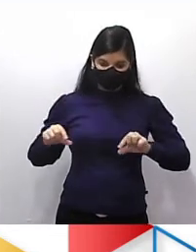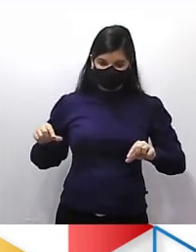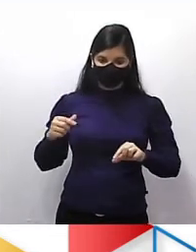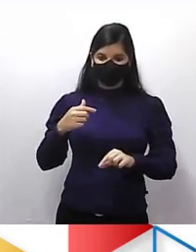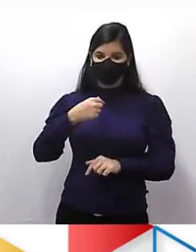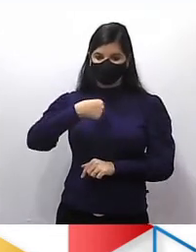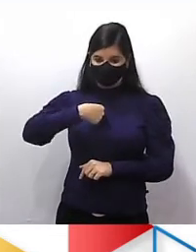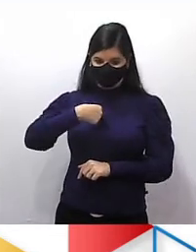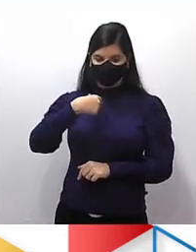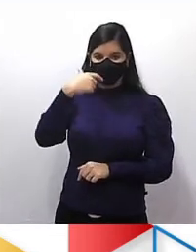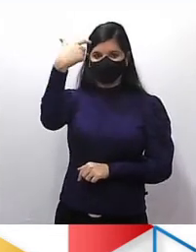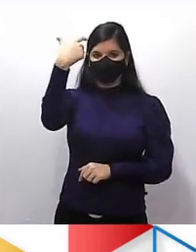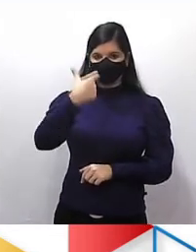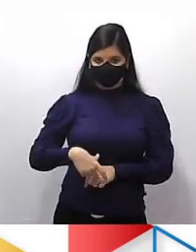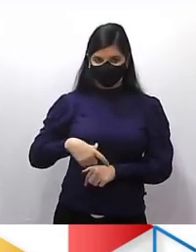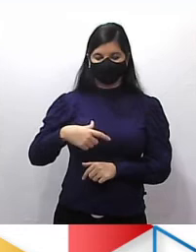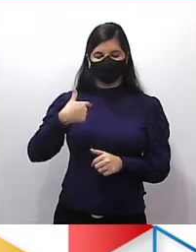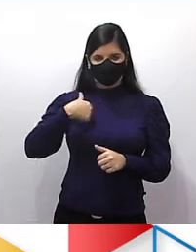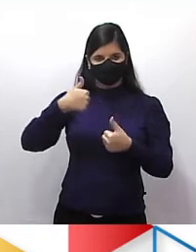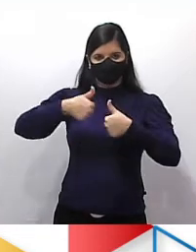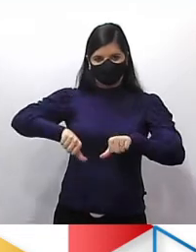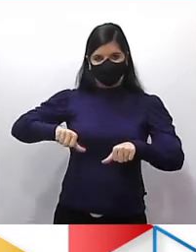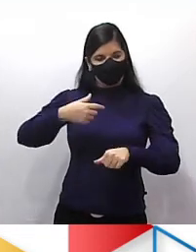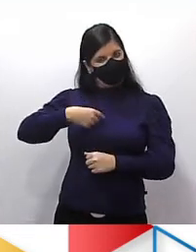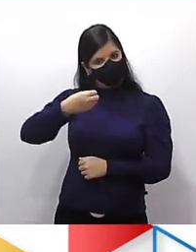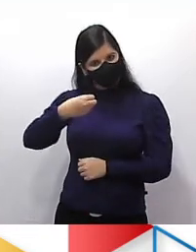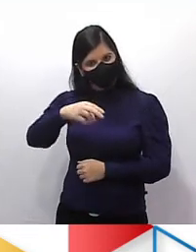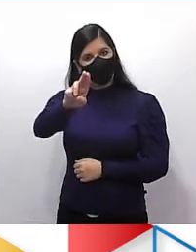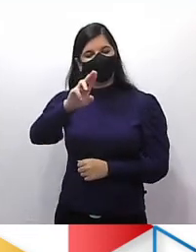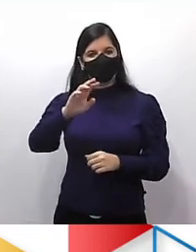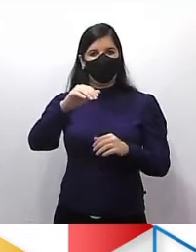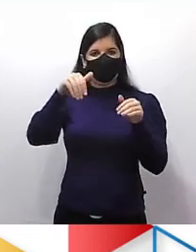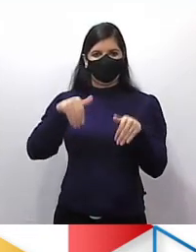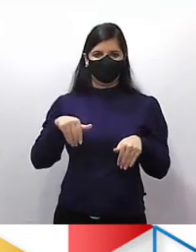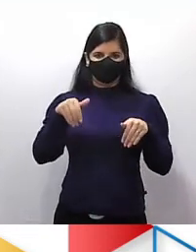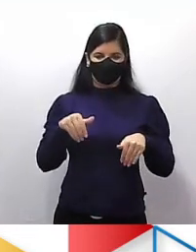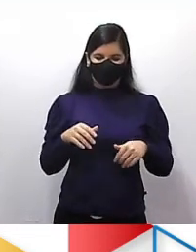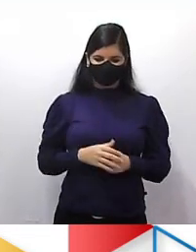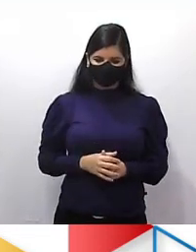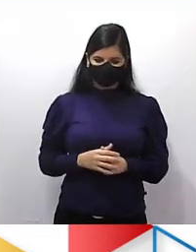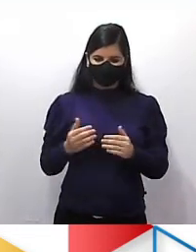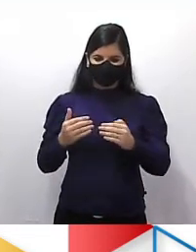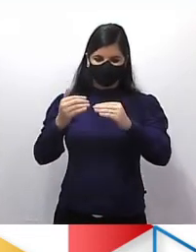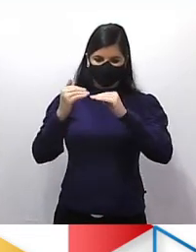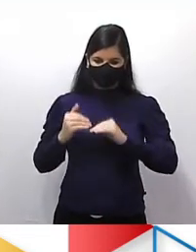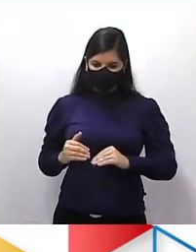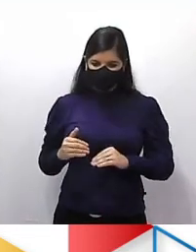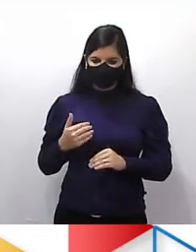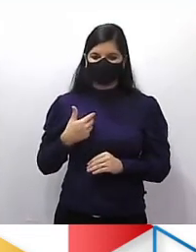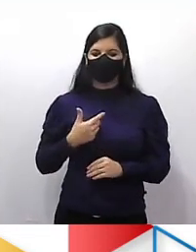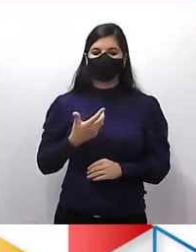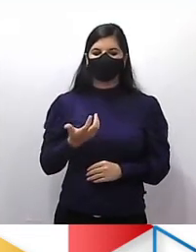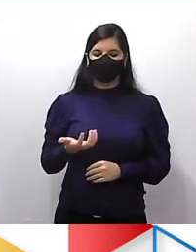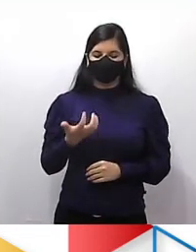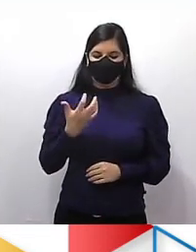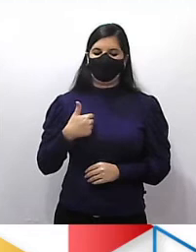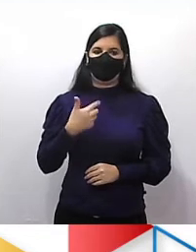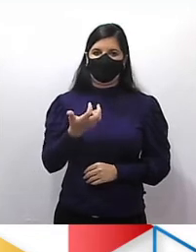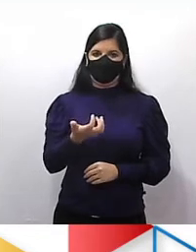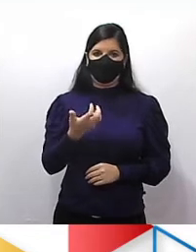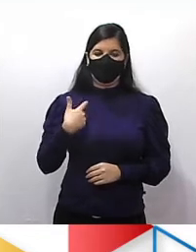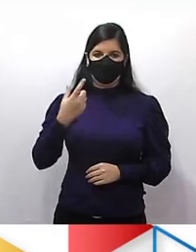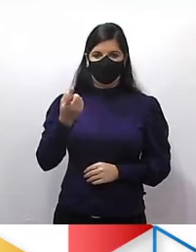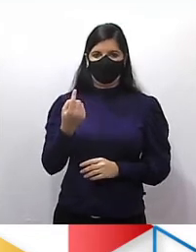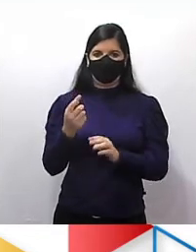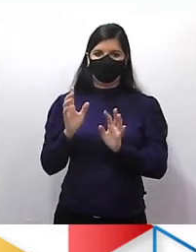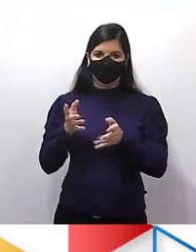to Australia. Eu estou indo, eu vou para a Austrália. E abaixo, I went to India. Eu